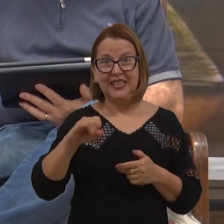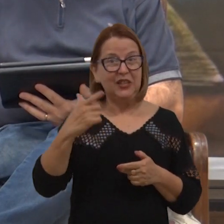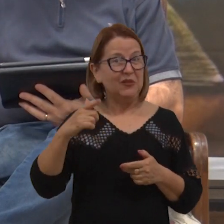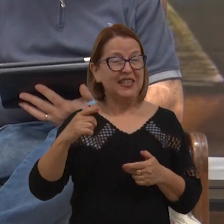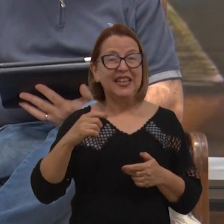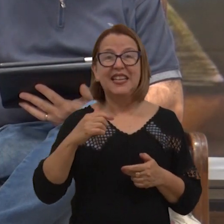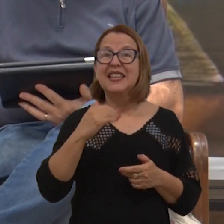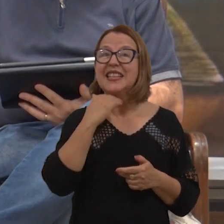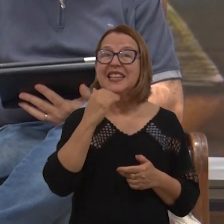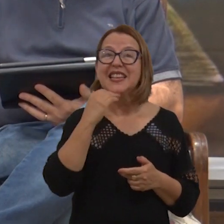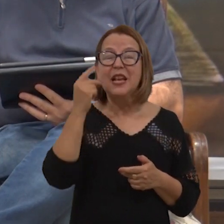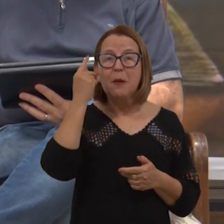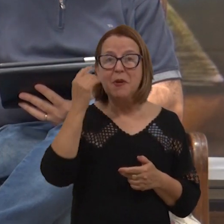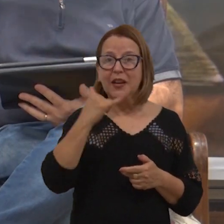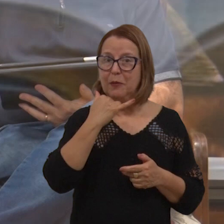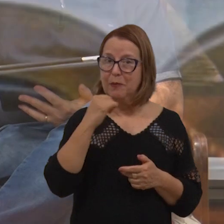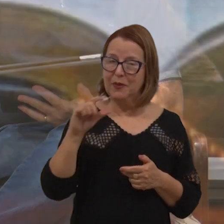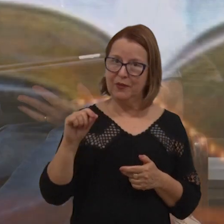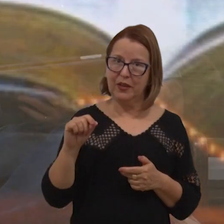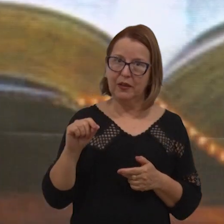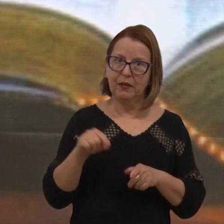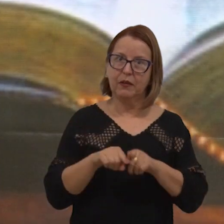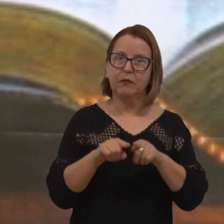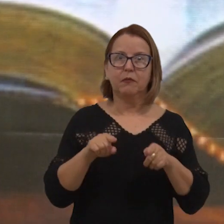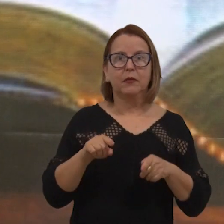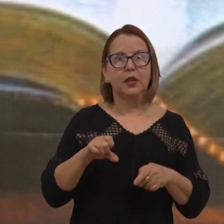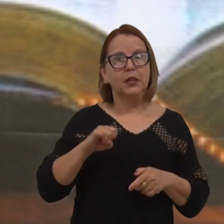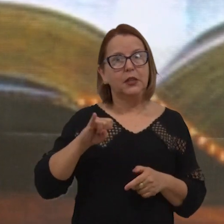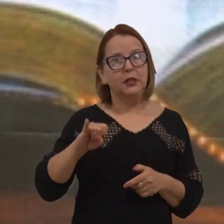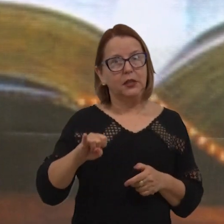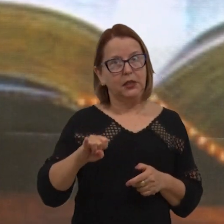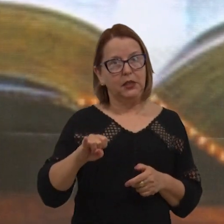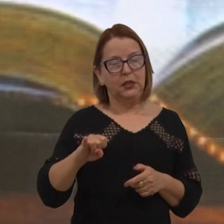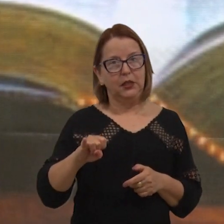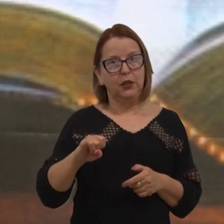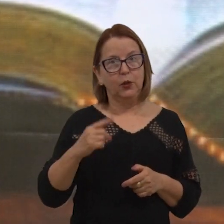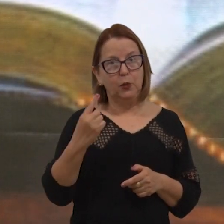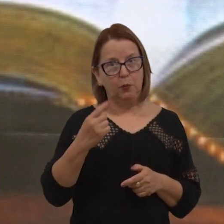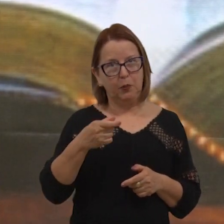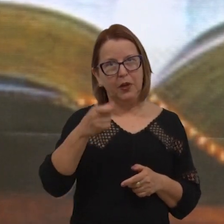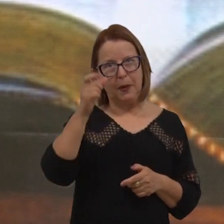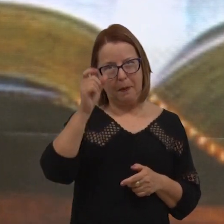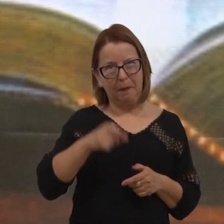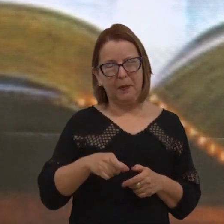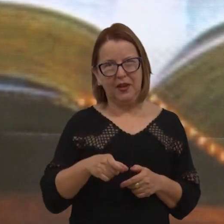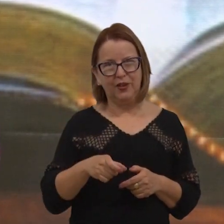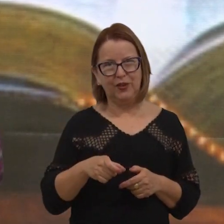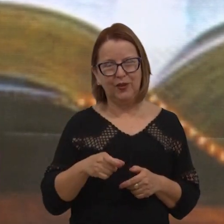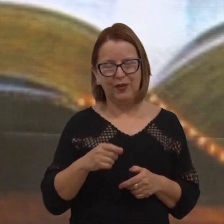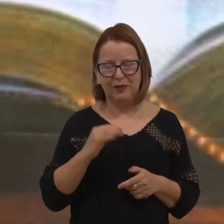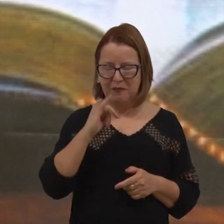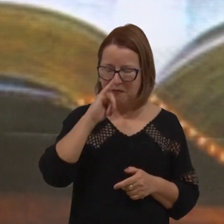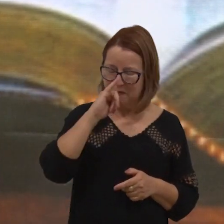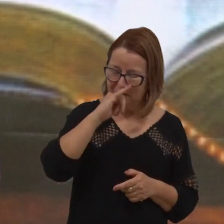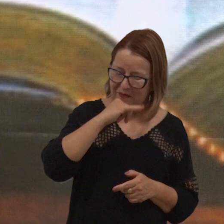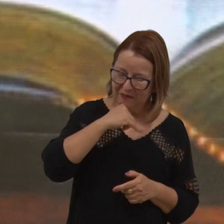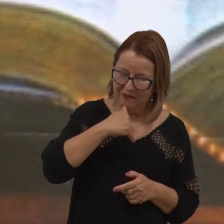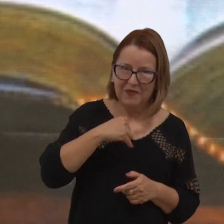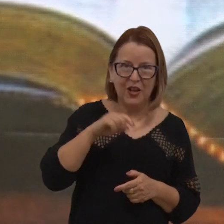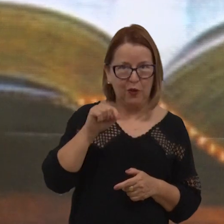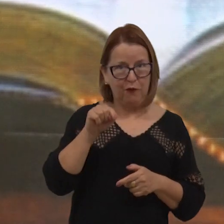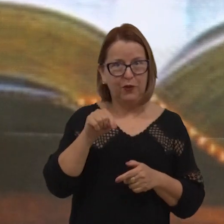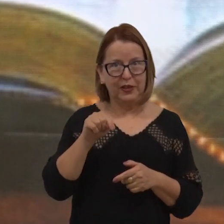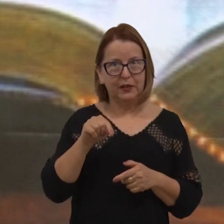que pisou na bola com você e você precisa perdoar, é ali que o negócio vai funcionar, vai pegar. Então, meus queridos, eu